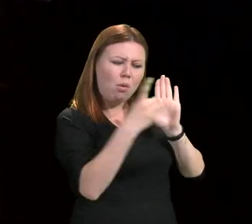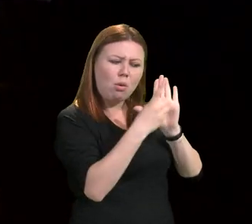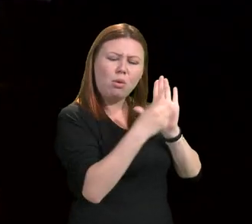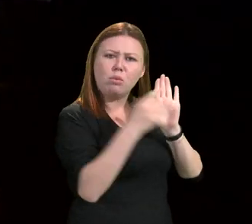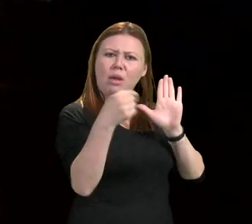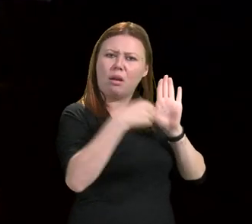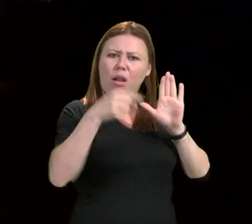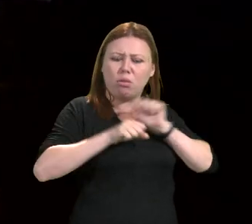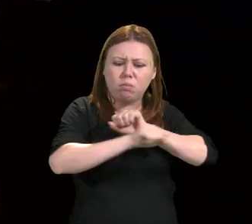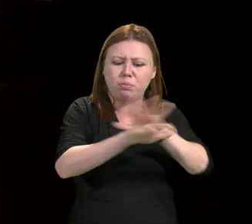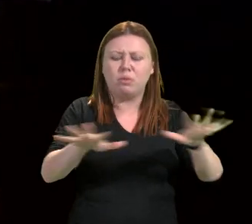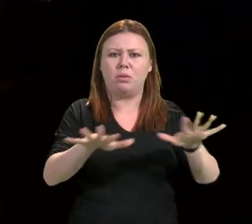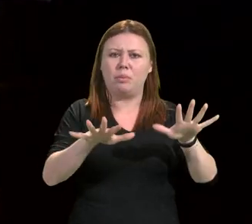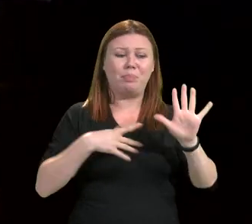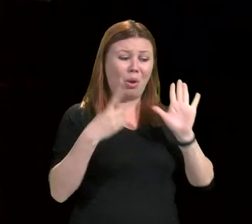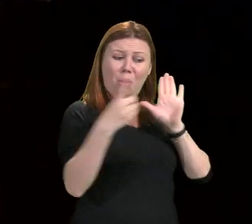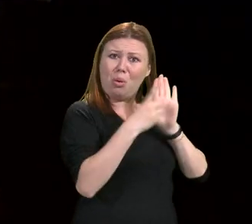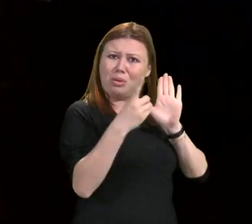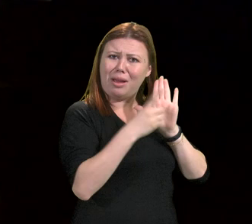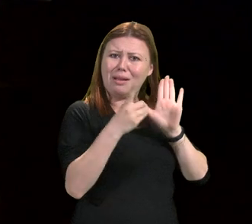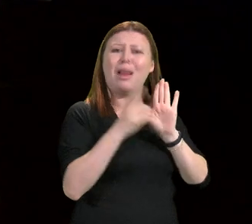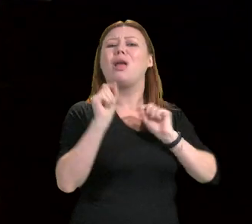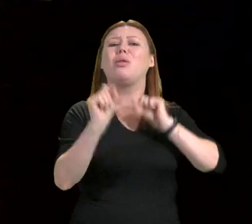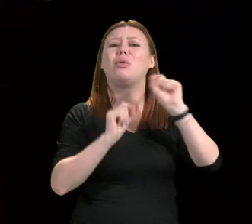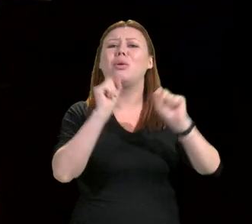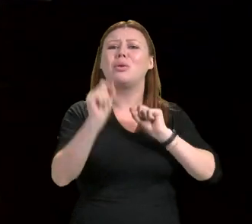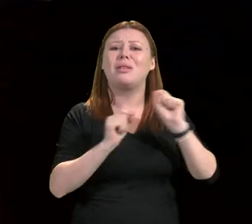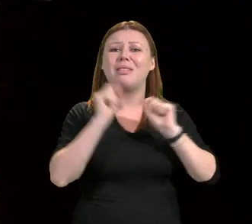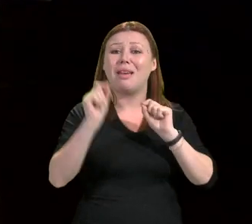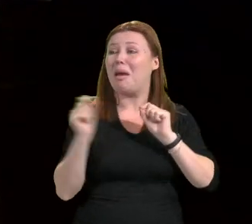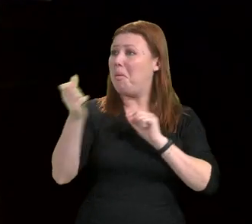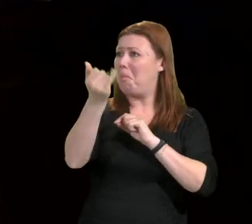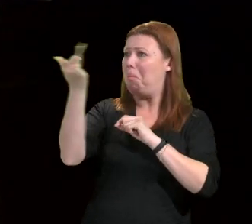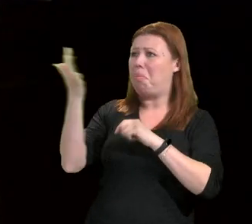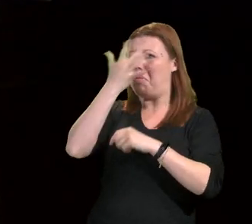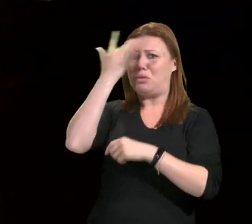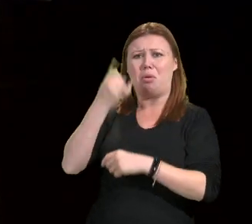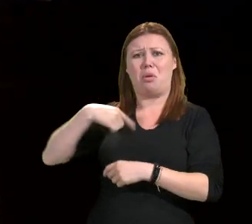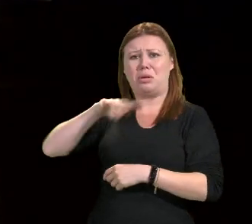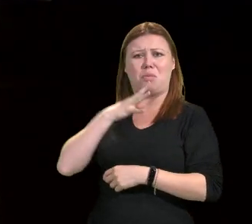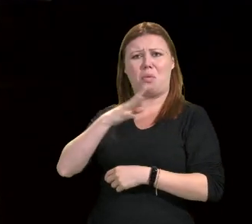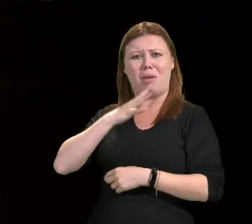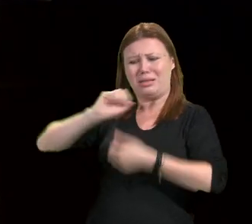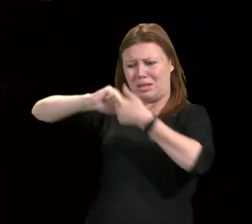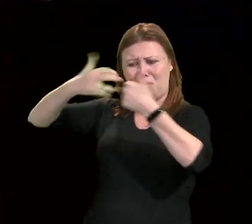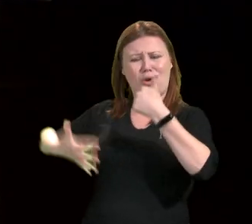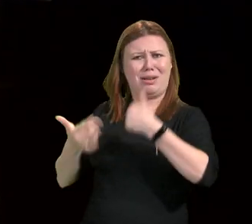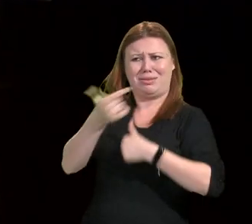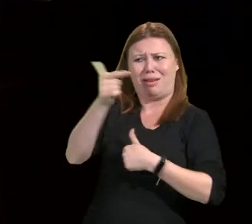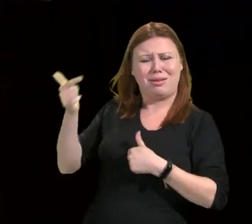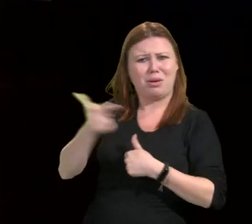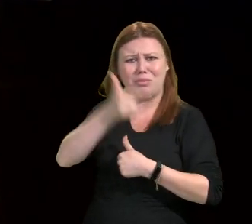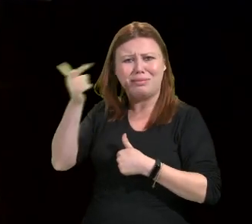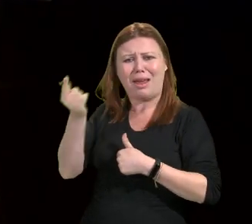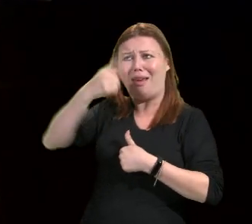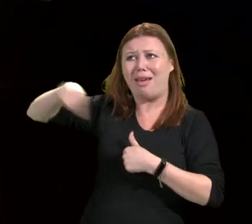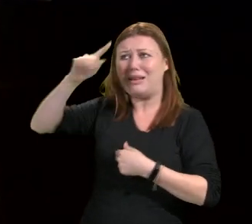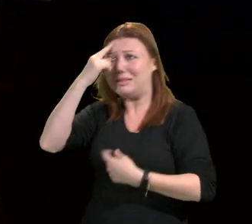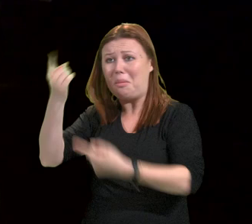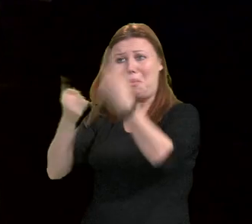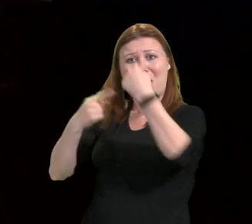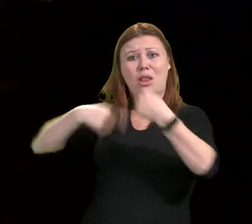que foi lançado. Esse decreto por meio do qual forças estranhas à nossa democracia, forças estranhas ao nosso modo de